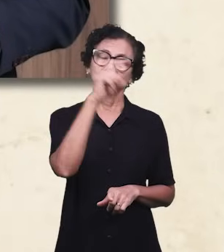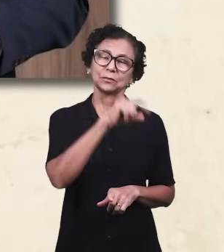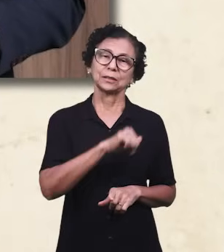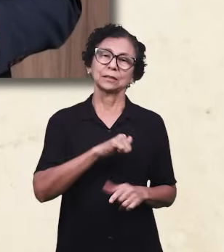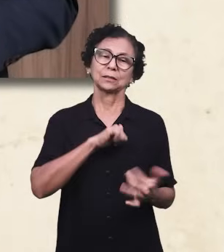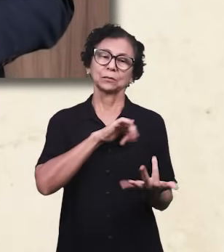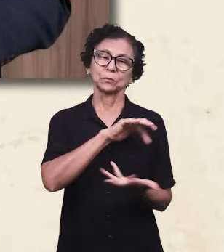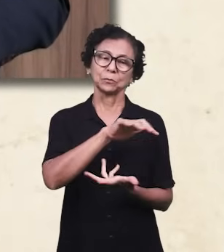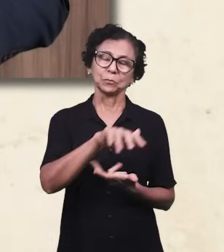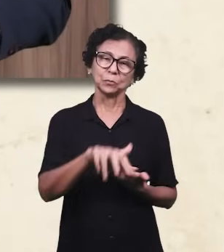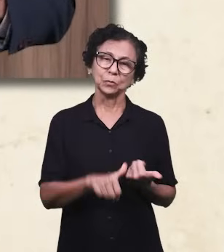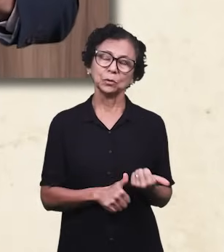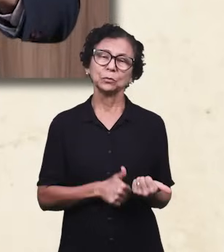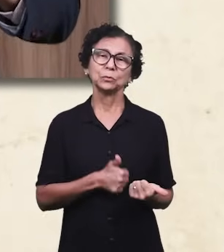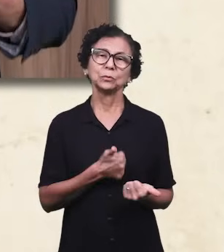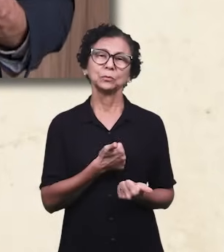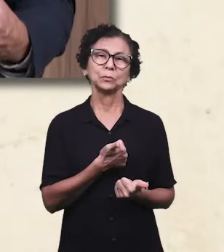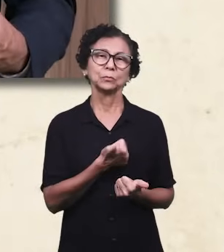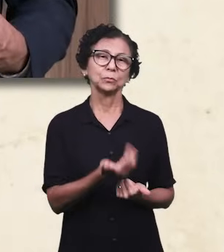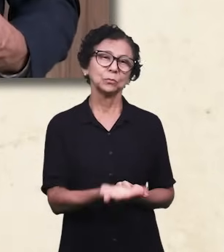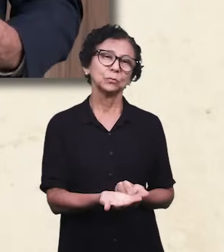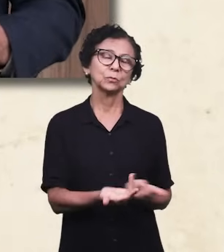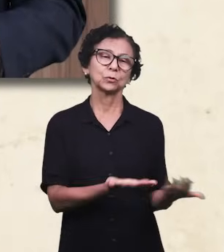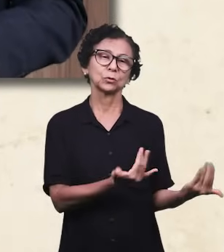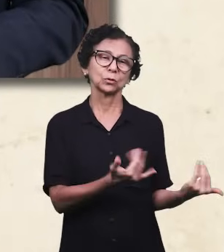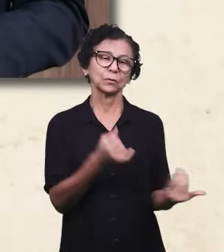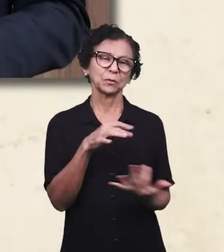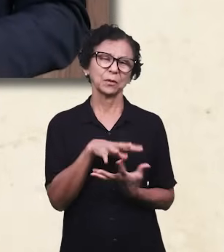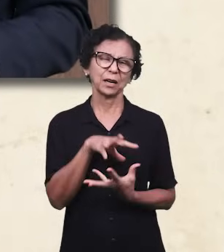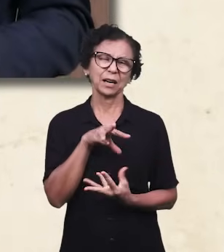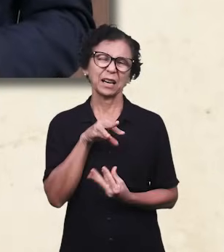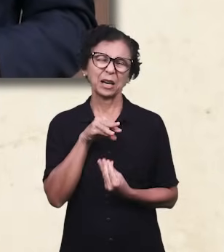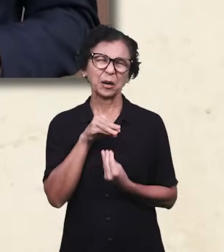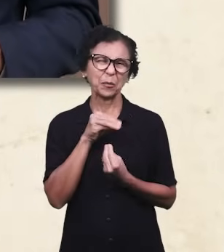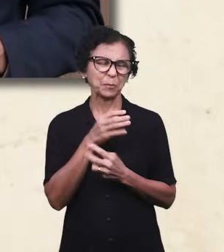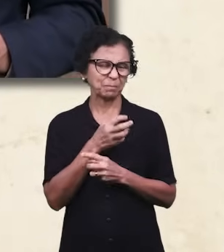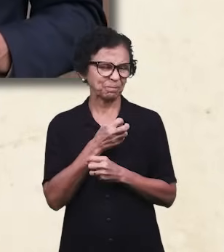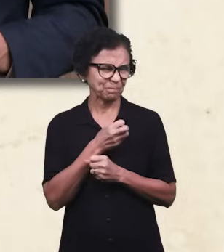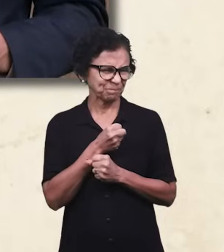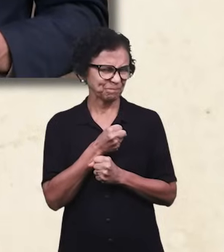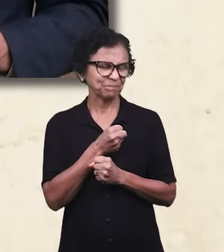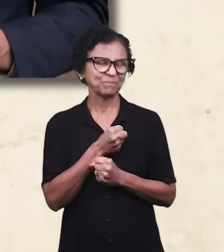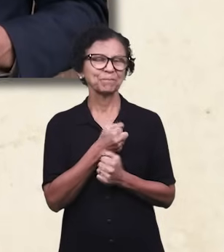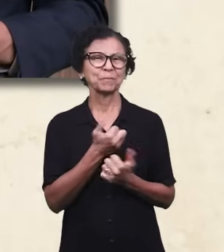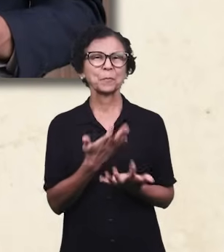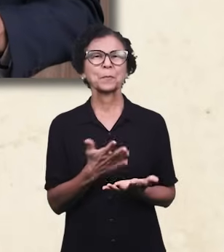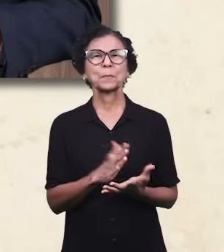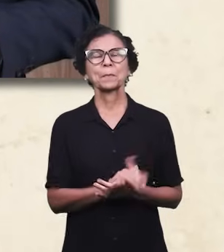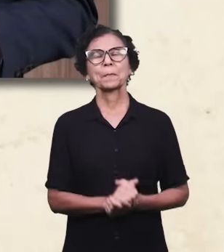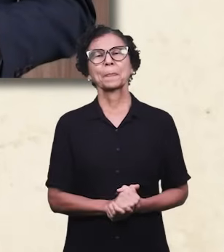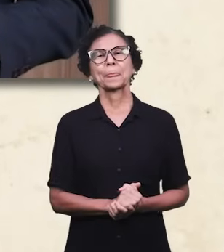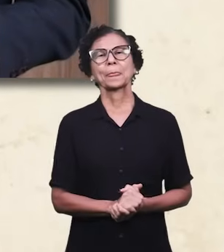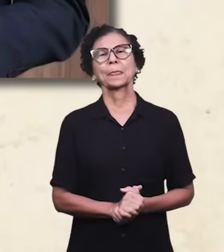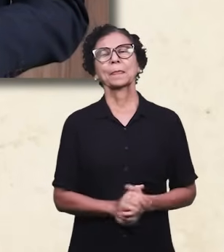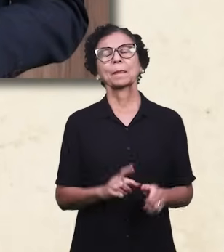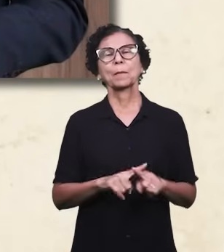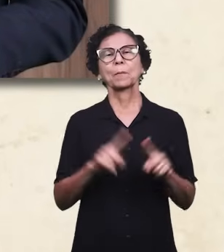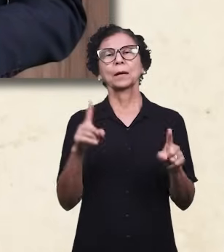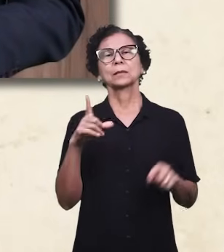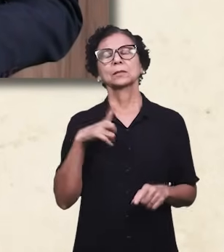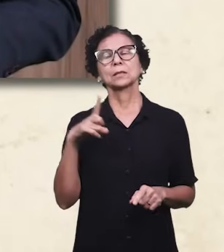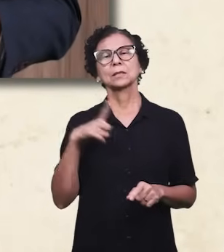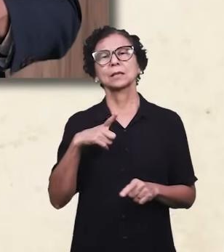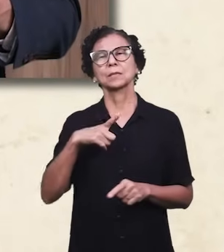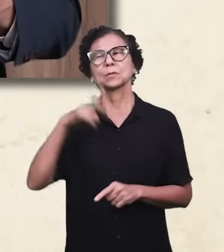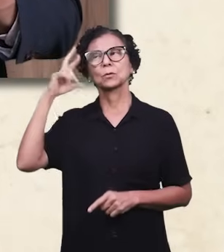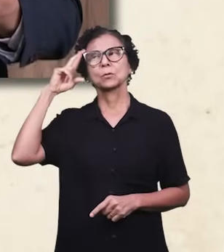feridos, há muitos jovens com a alma mutilada, e há um lugar alto, que é a presença do Senhor, onde nós